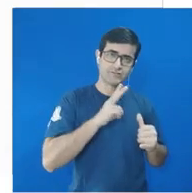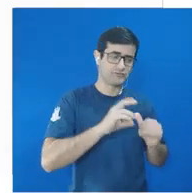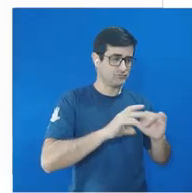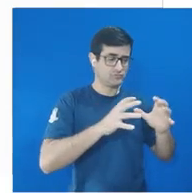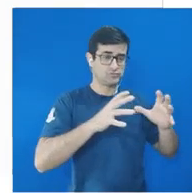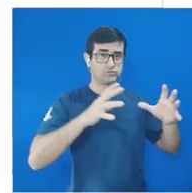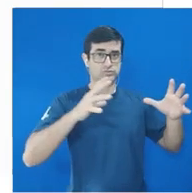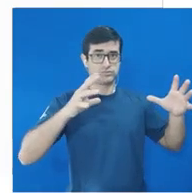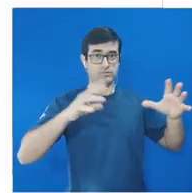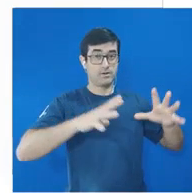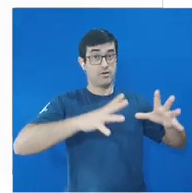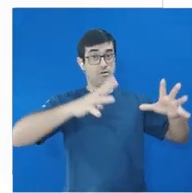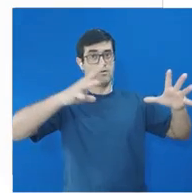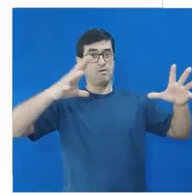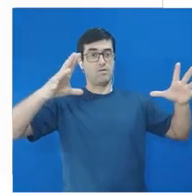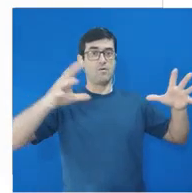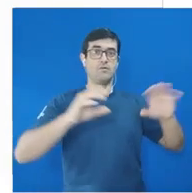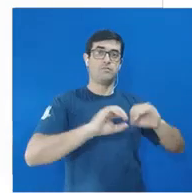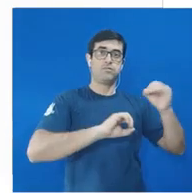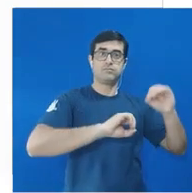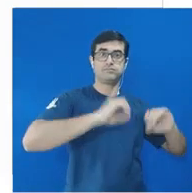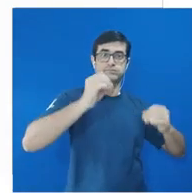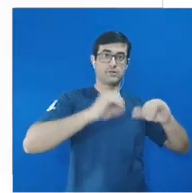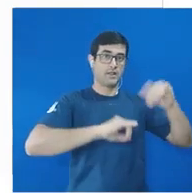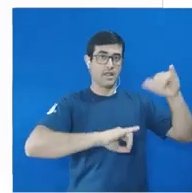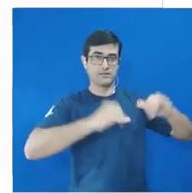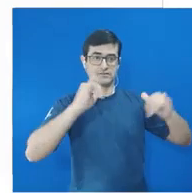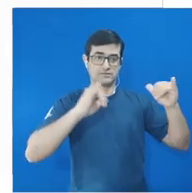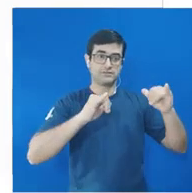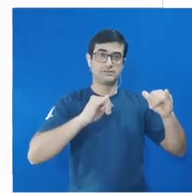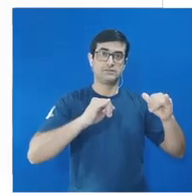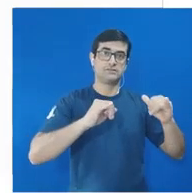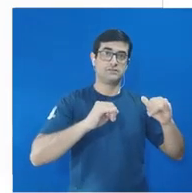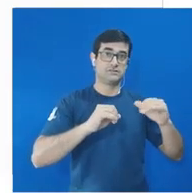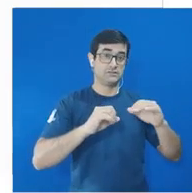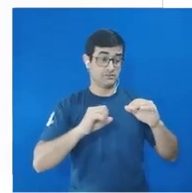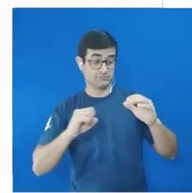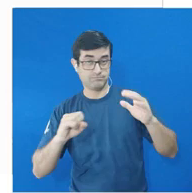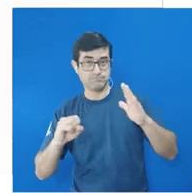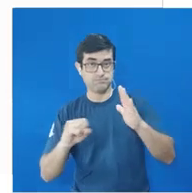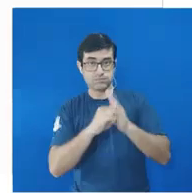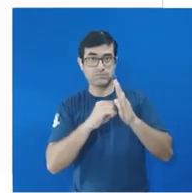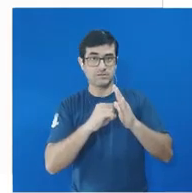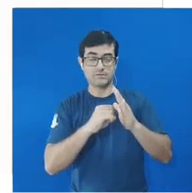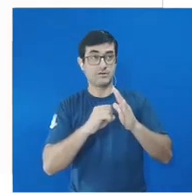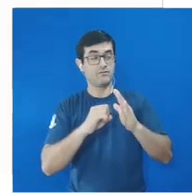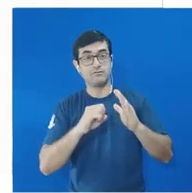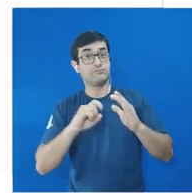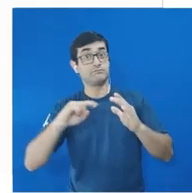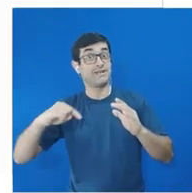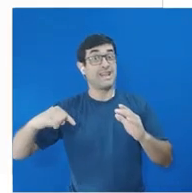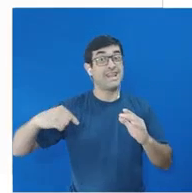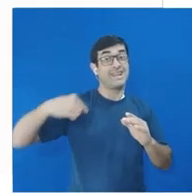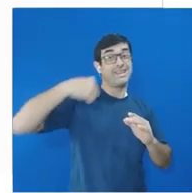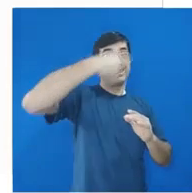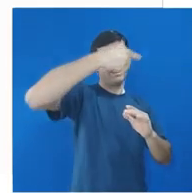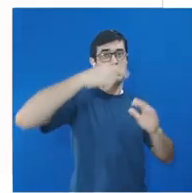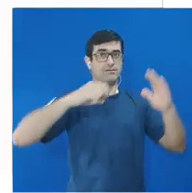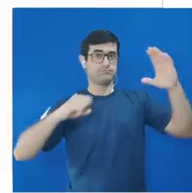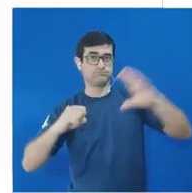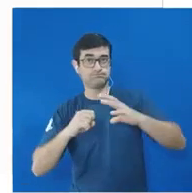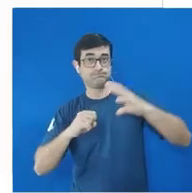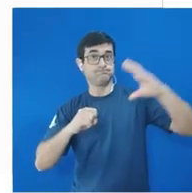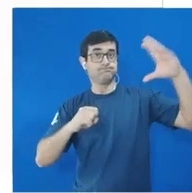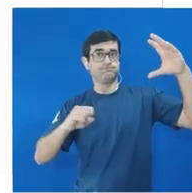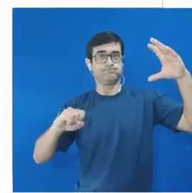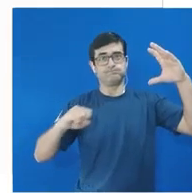volume. Então, ao invés dela se chocar aqui e já voltar, ela vai ir até lá e voltar. Ou seja,